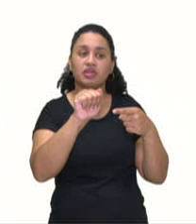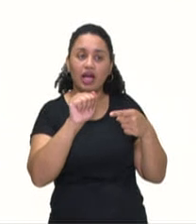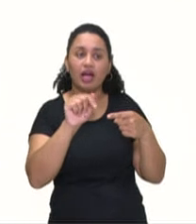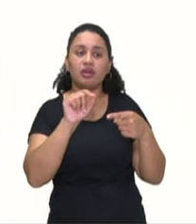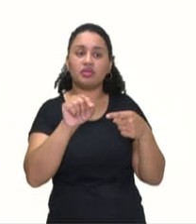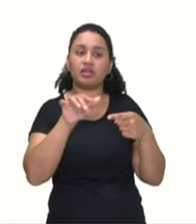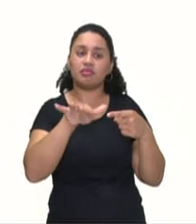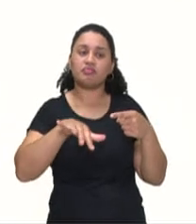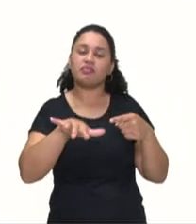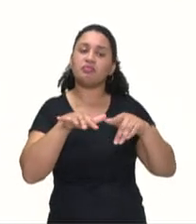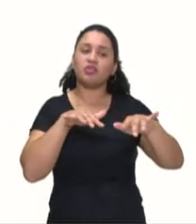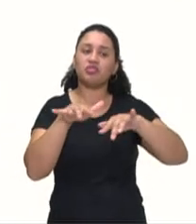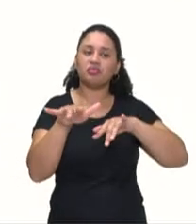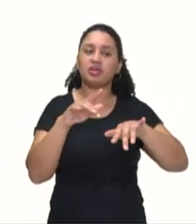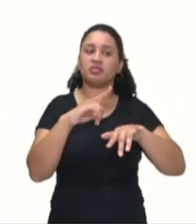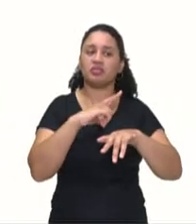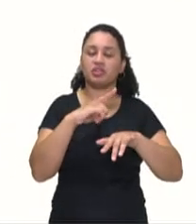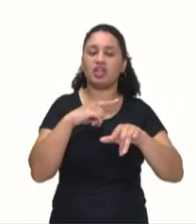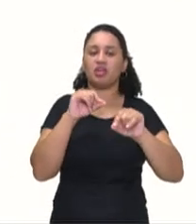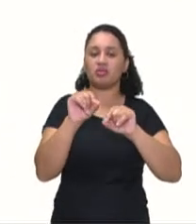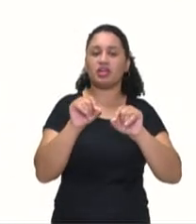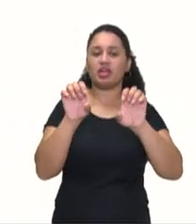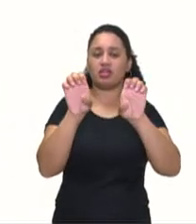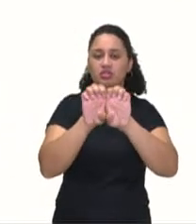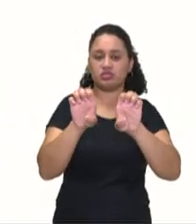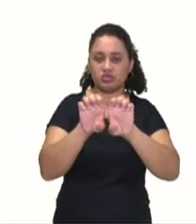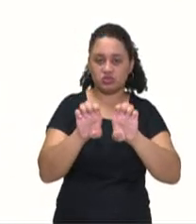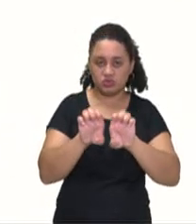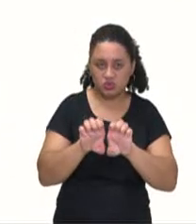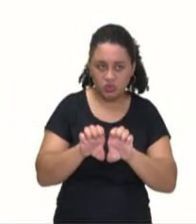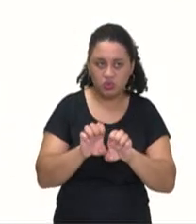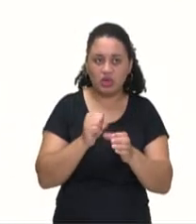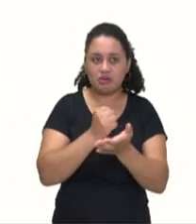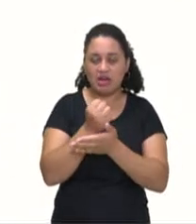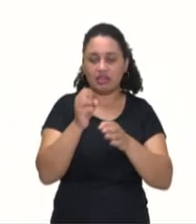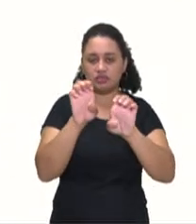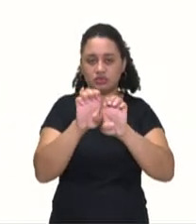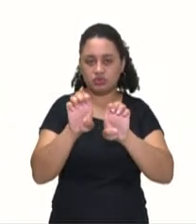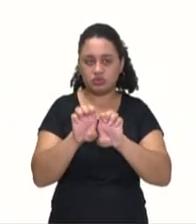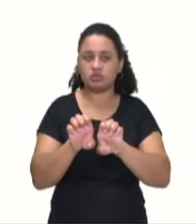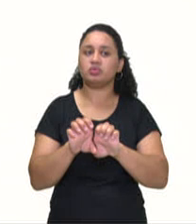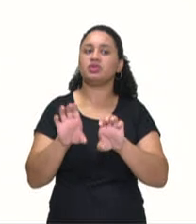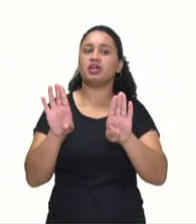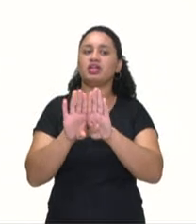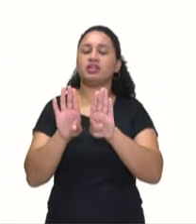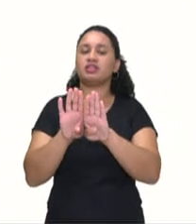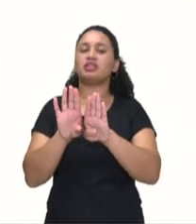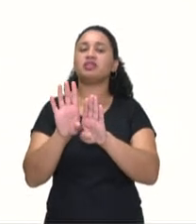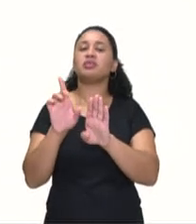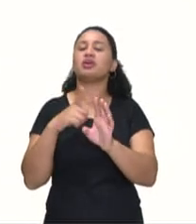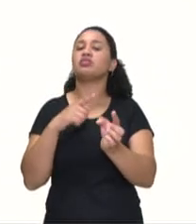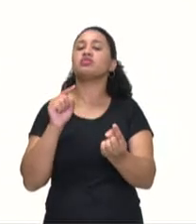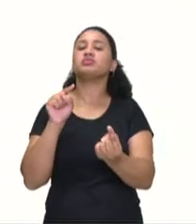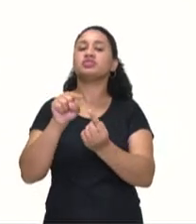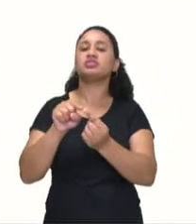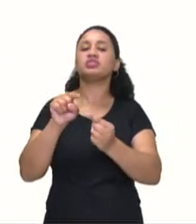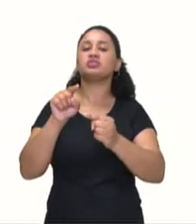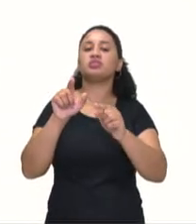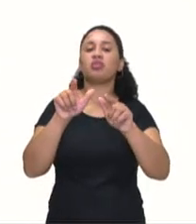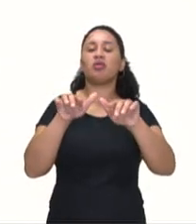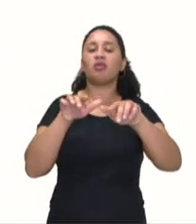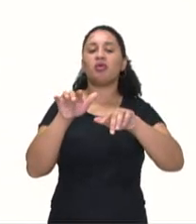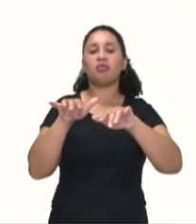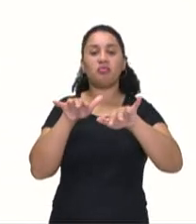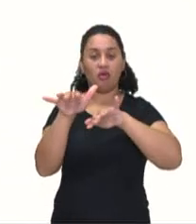que nela o movimento constitui o princípio de estruturação, a obra como um objeto